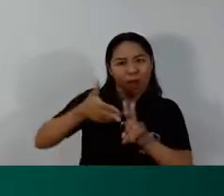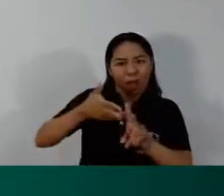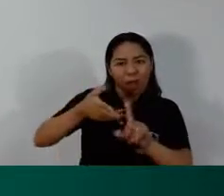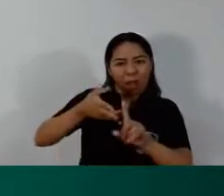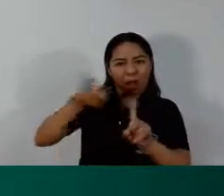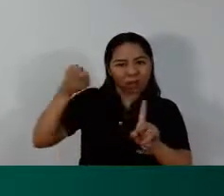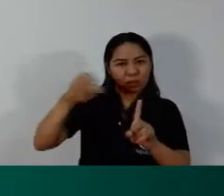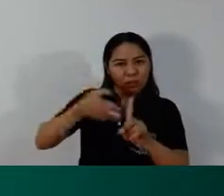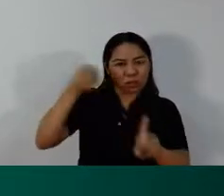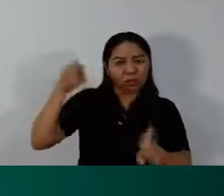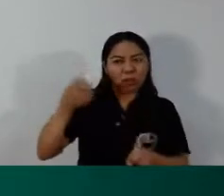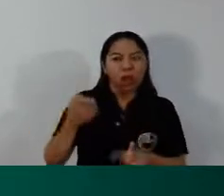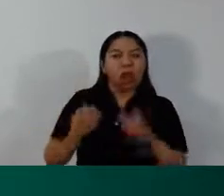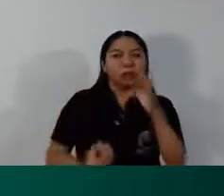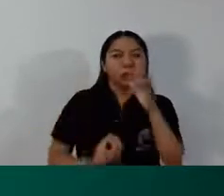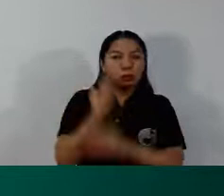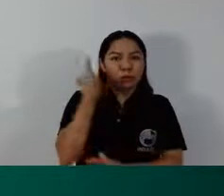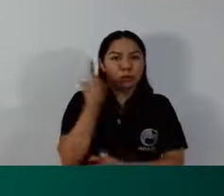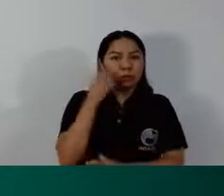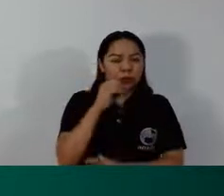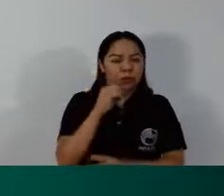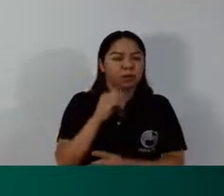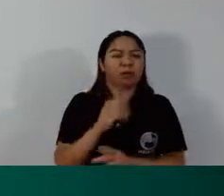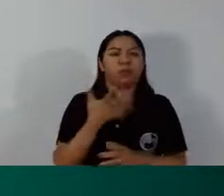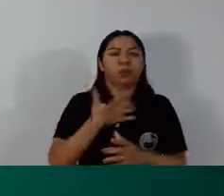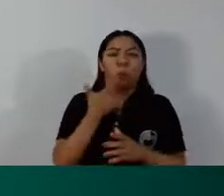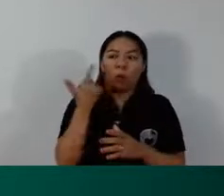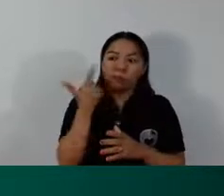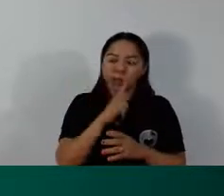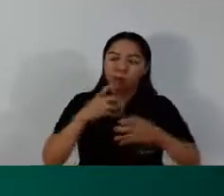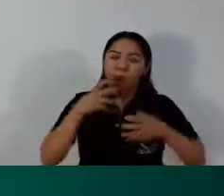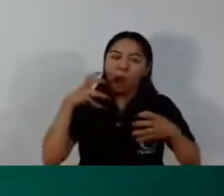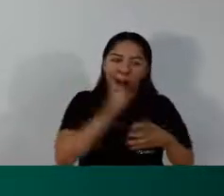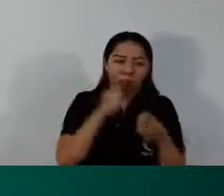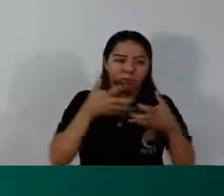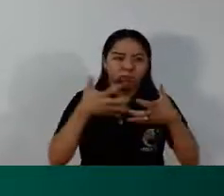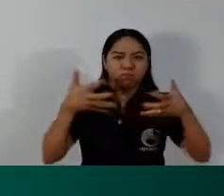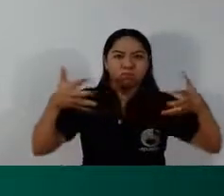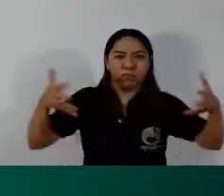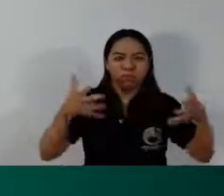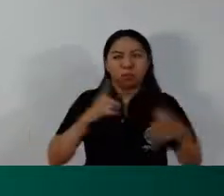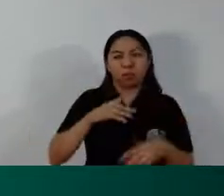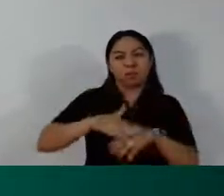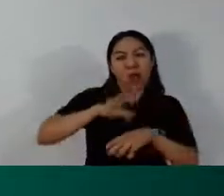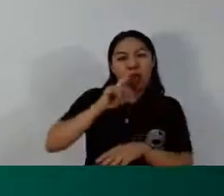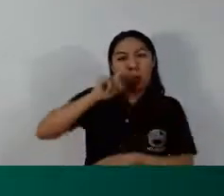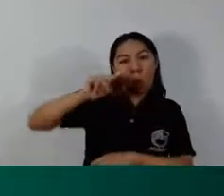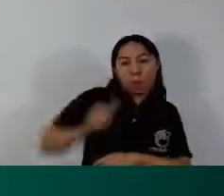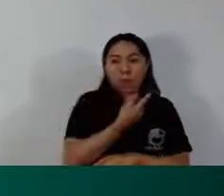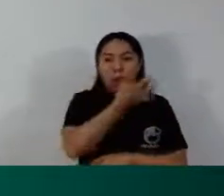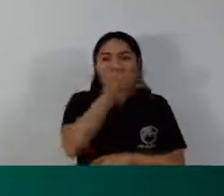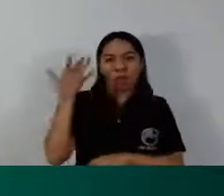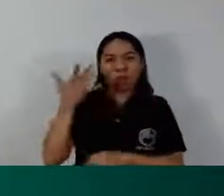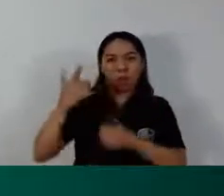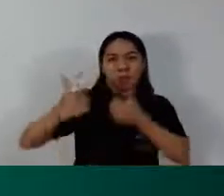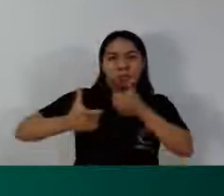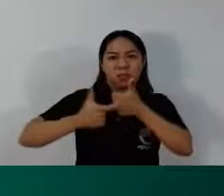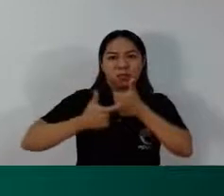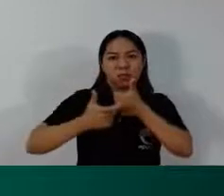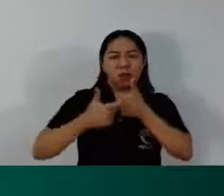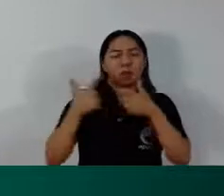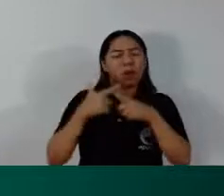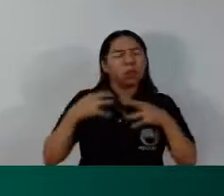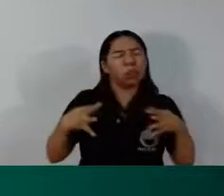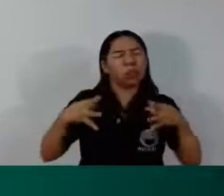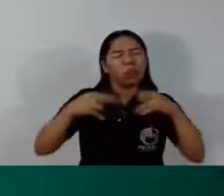do zero crescer o rabo já tá 1 milhão né mais de um milhão de seguidores e cresceu rápido isso porque todo mundo da cidade